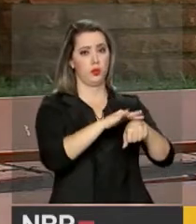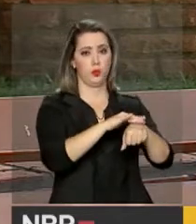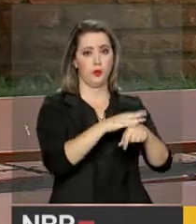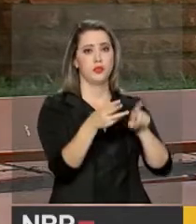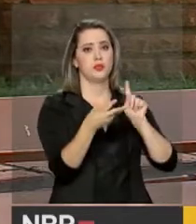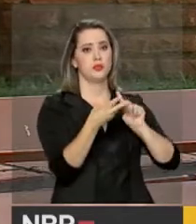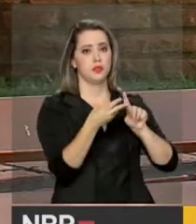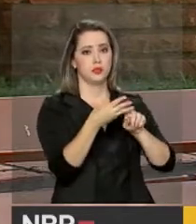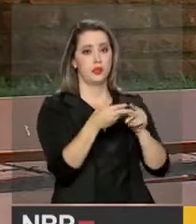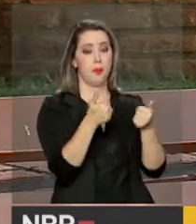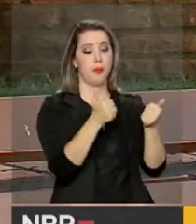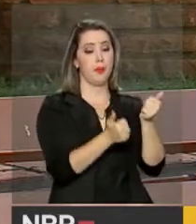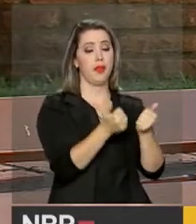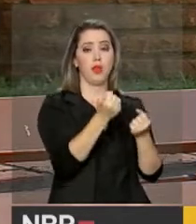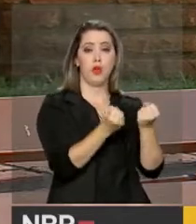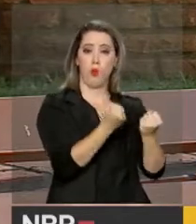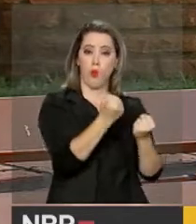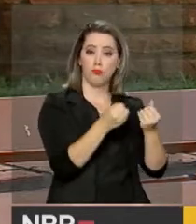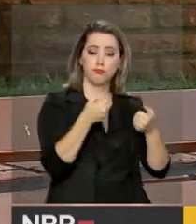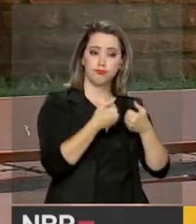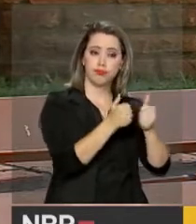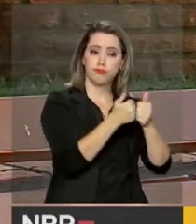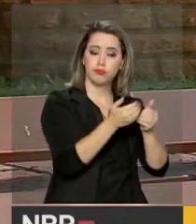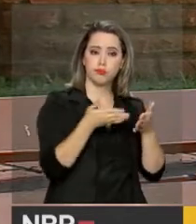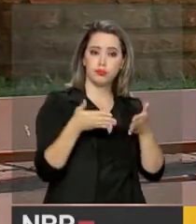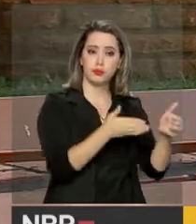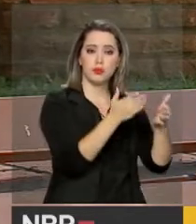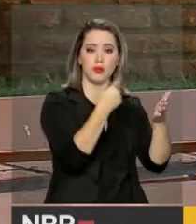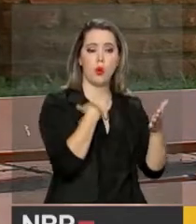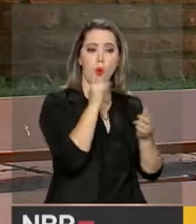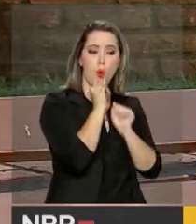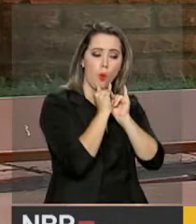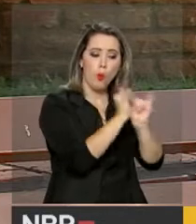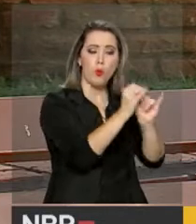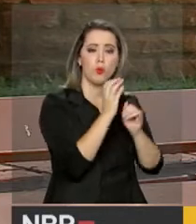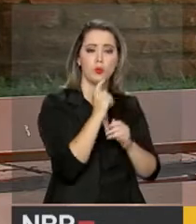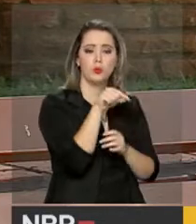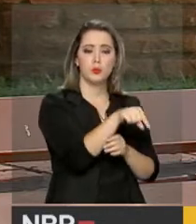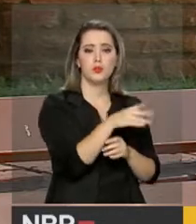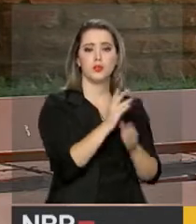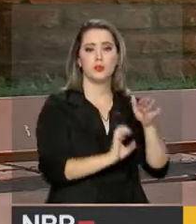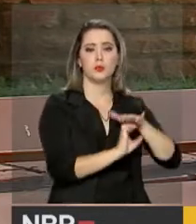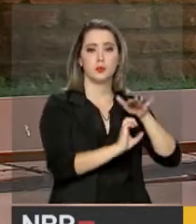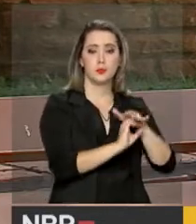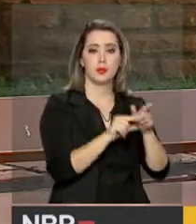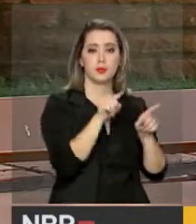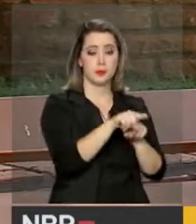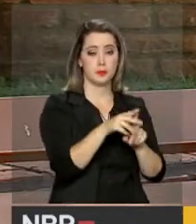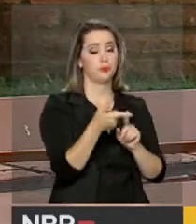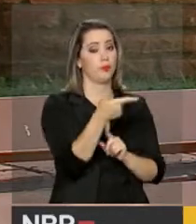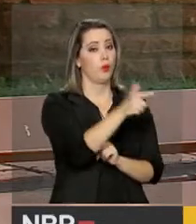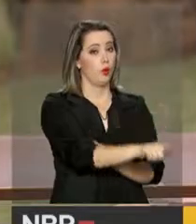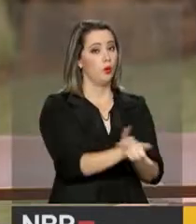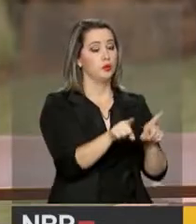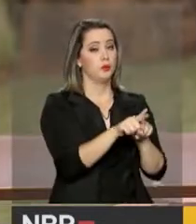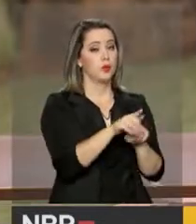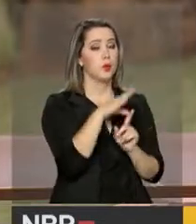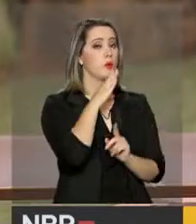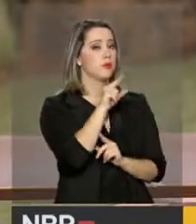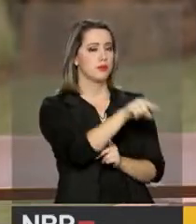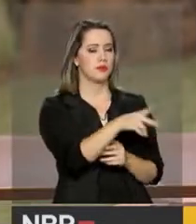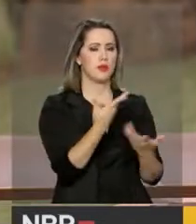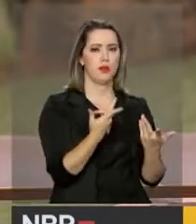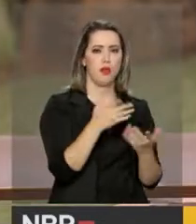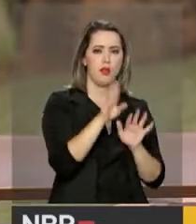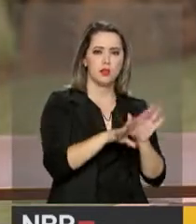o acidente de trajeto. Esses três normalmente são comunicados pela empresa com comunicações de acidente de trabalho. Existe uma outra forma de reconhecer,